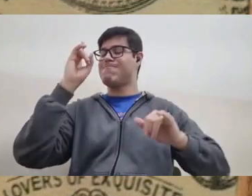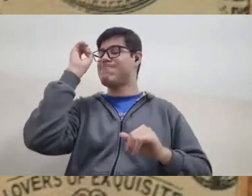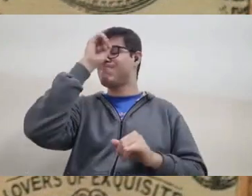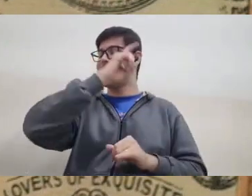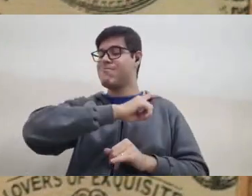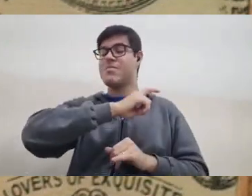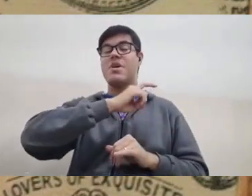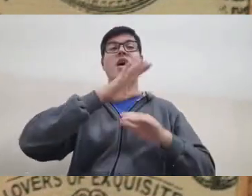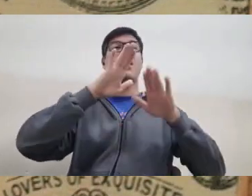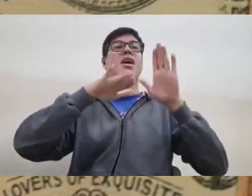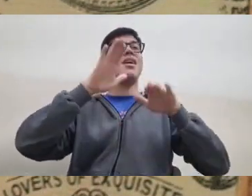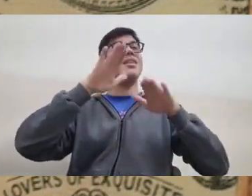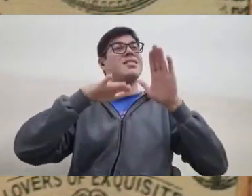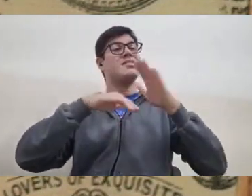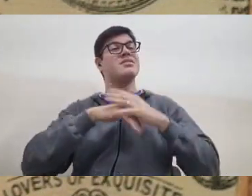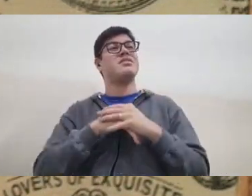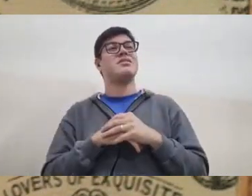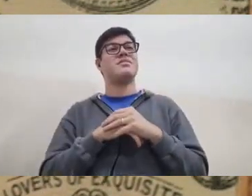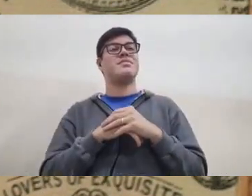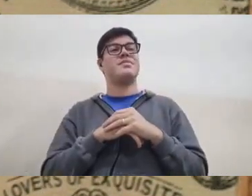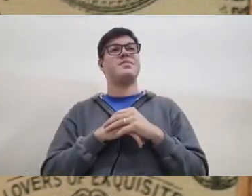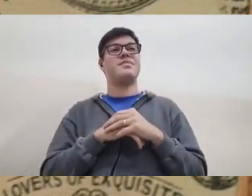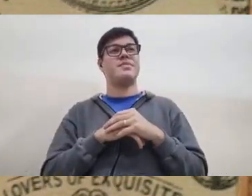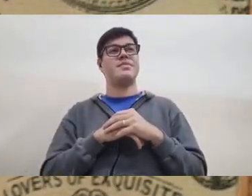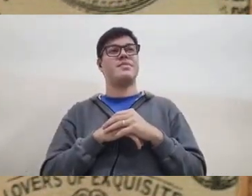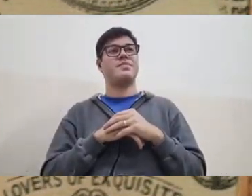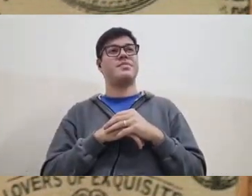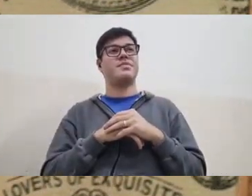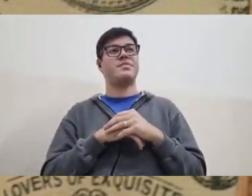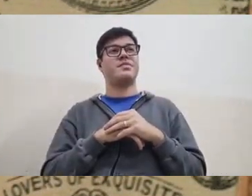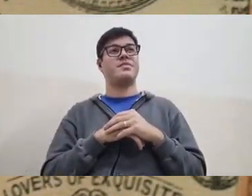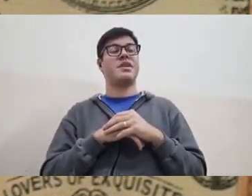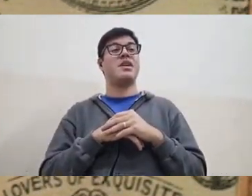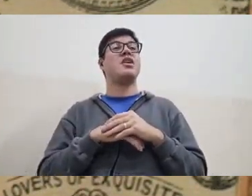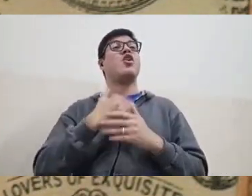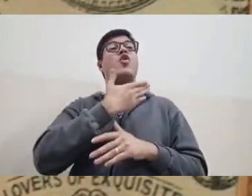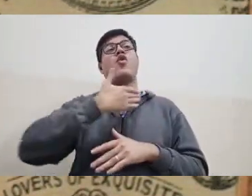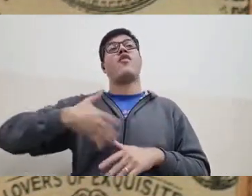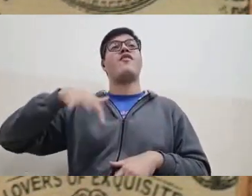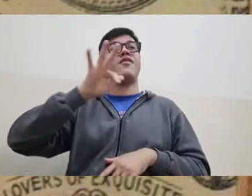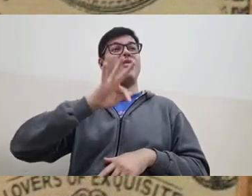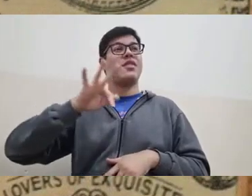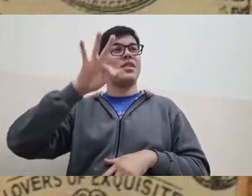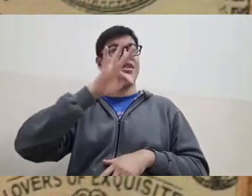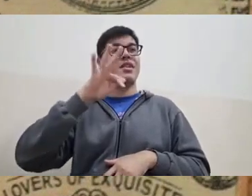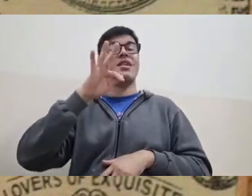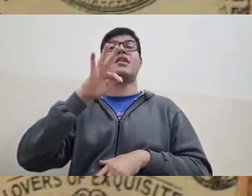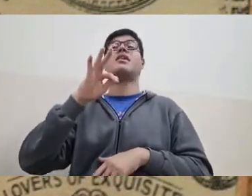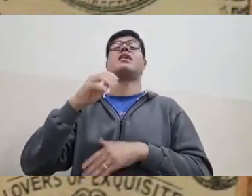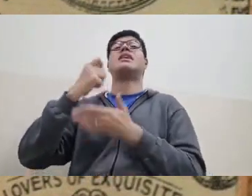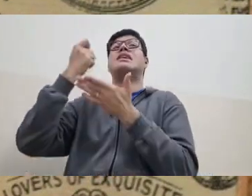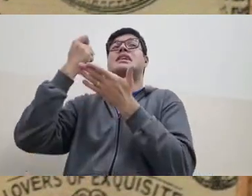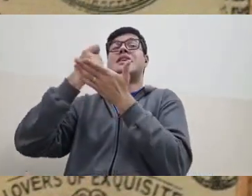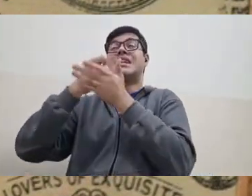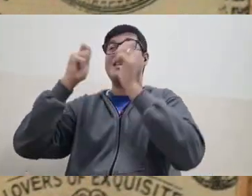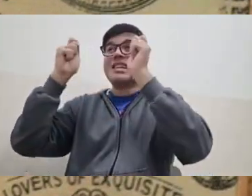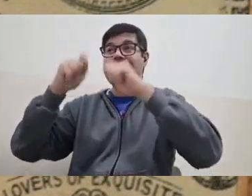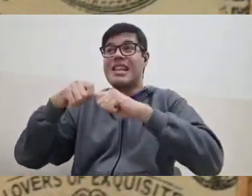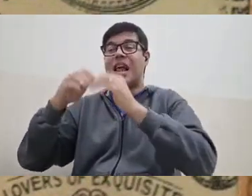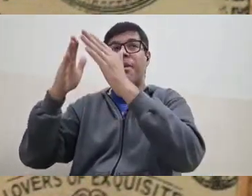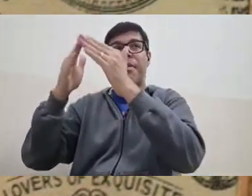você tem que pedir o governo federal governo federal pela autorizar